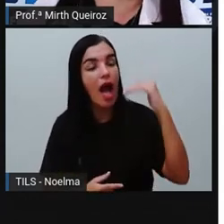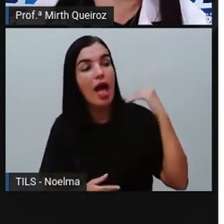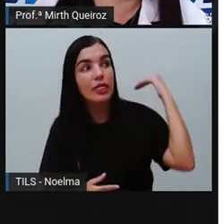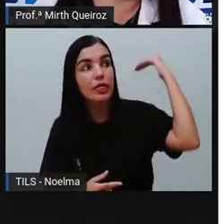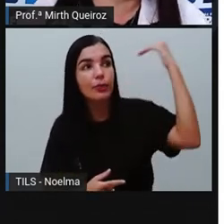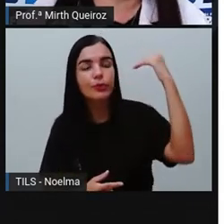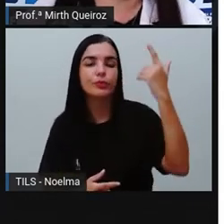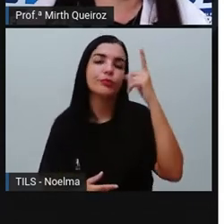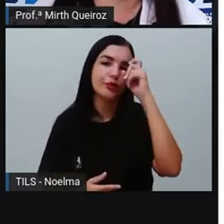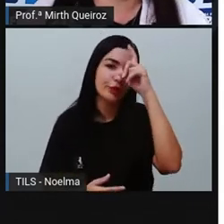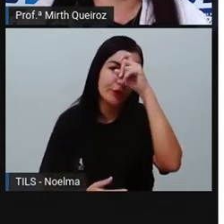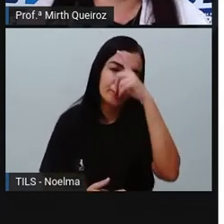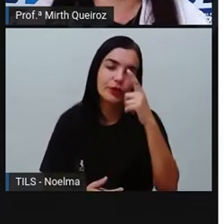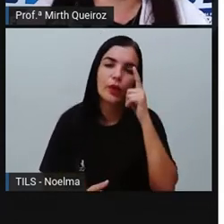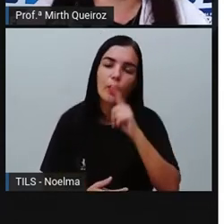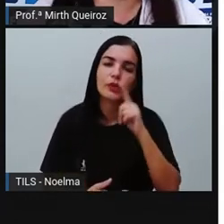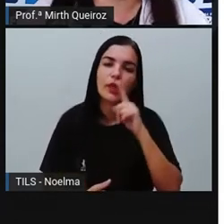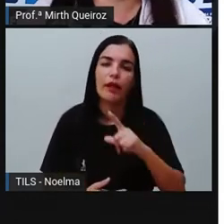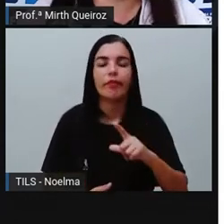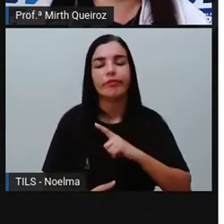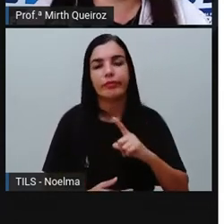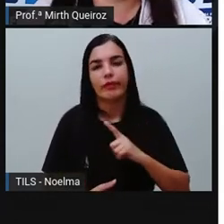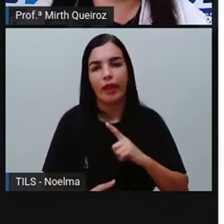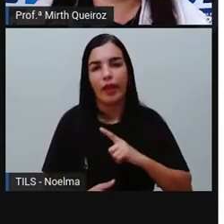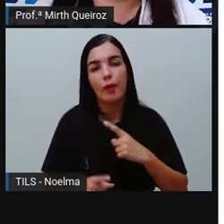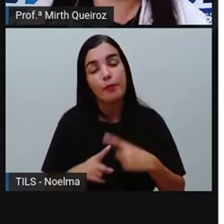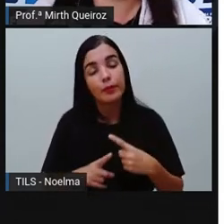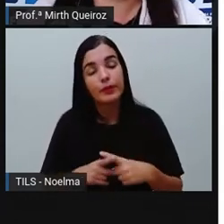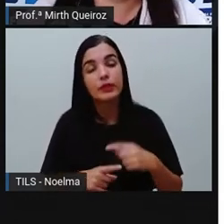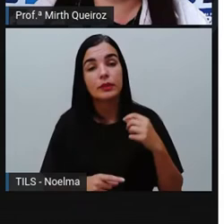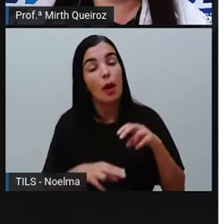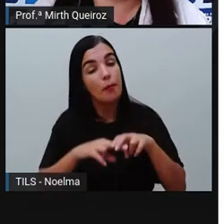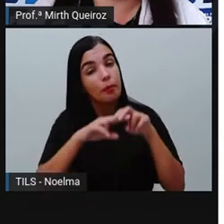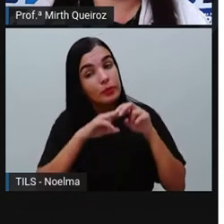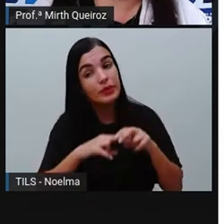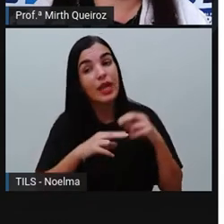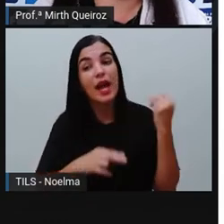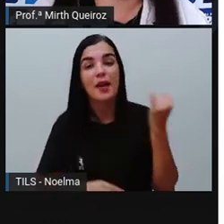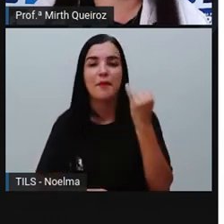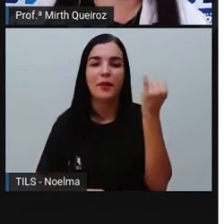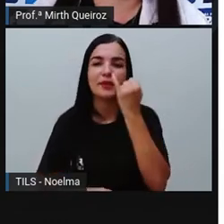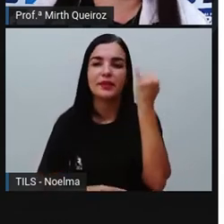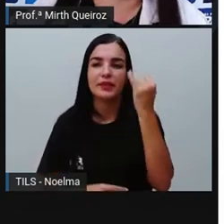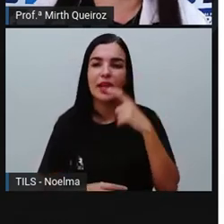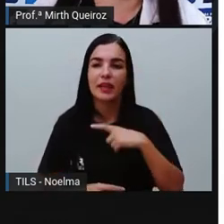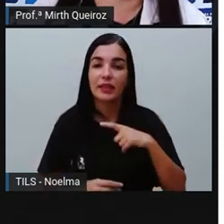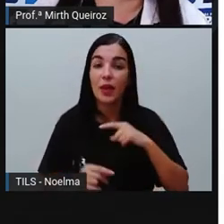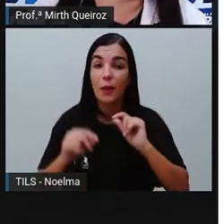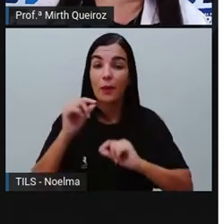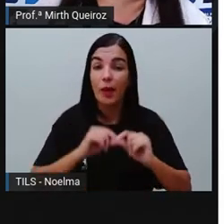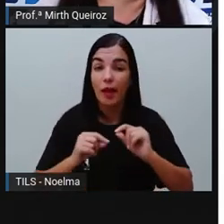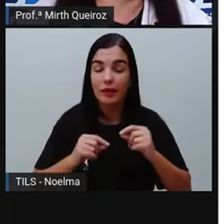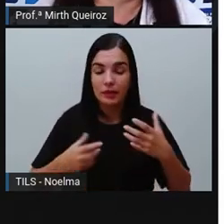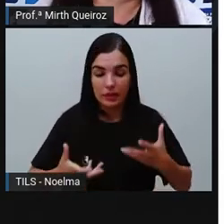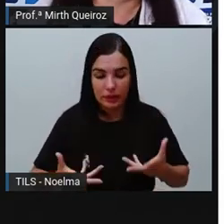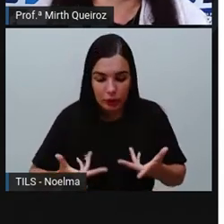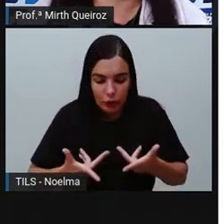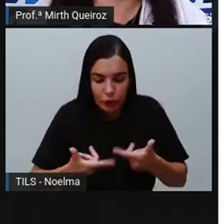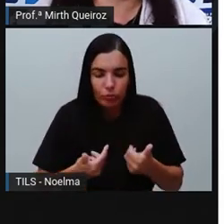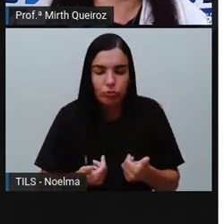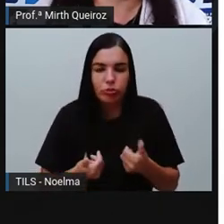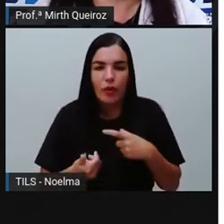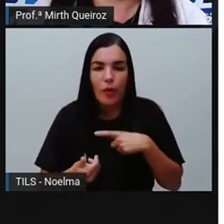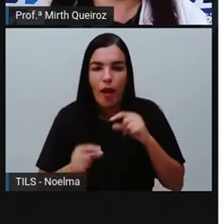consegue recuperar. Por isso que é importante que todas as habilidades sejam estimuladas. E elas vão ser estimuladas através de quê? Através